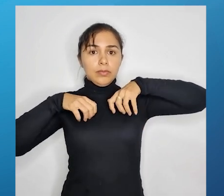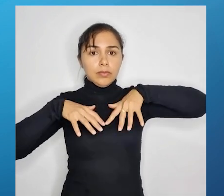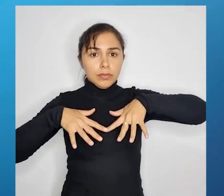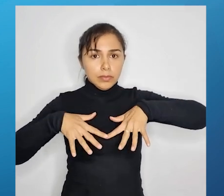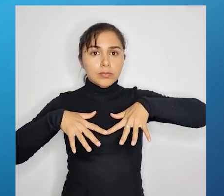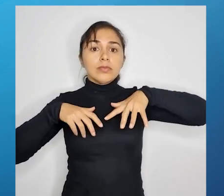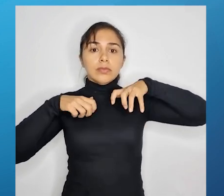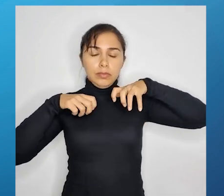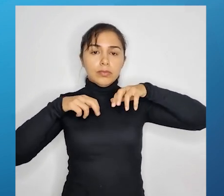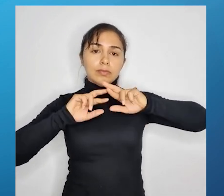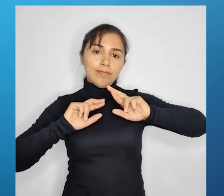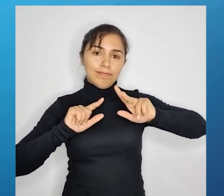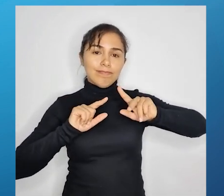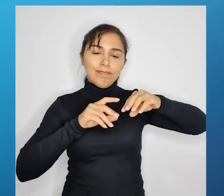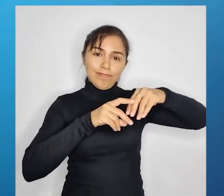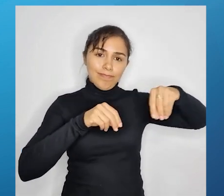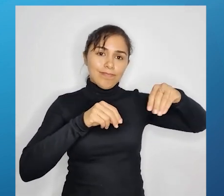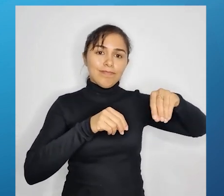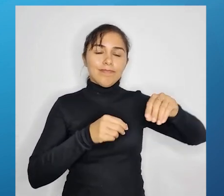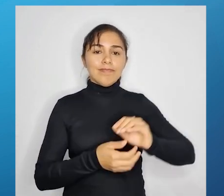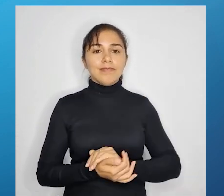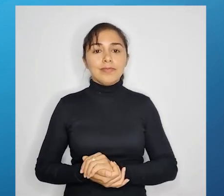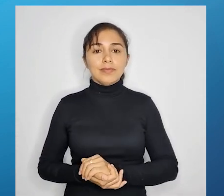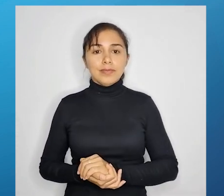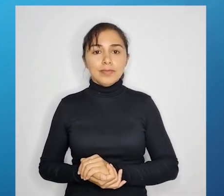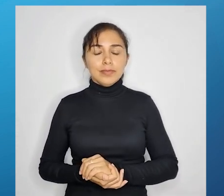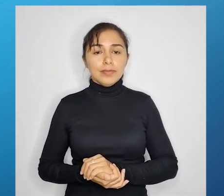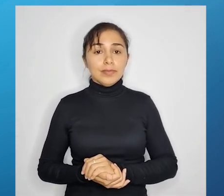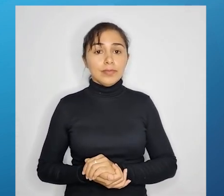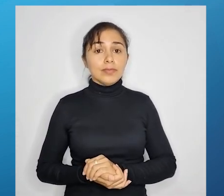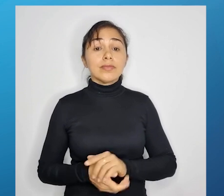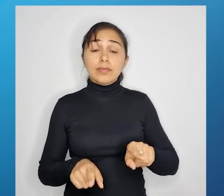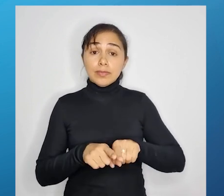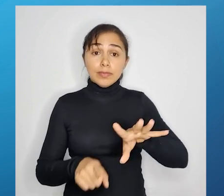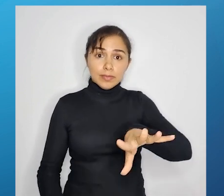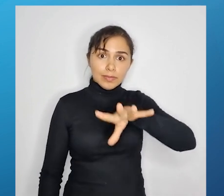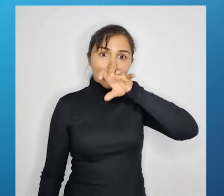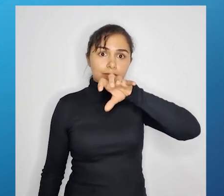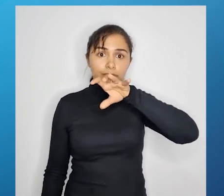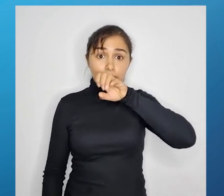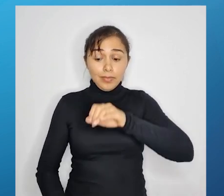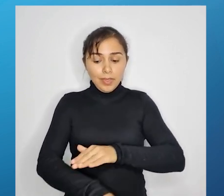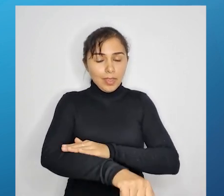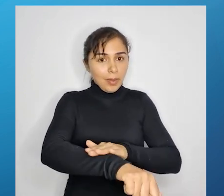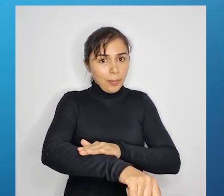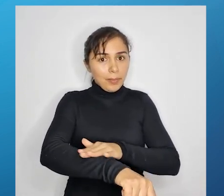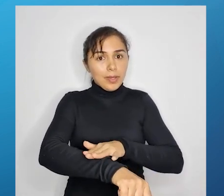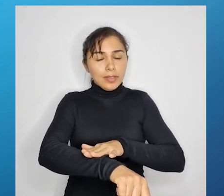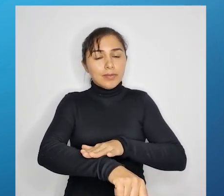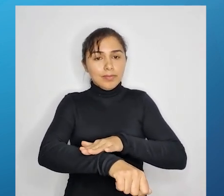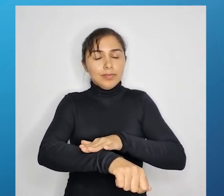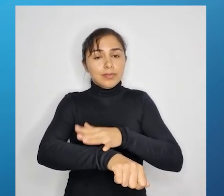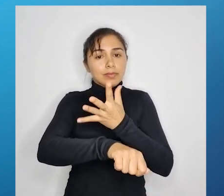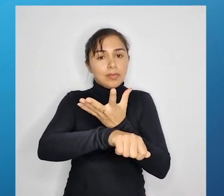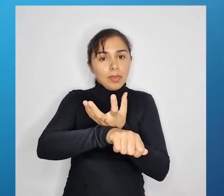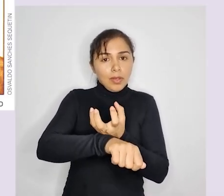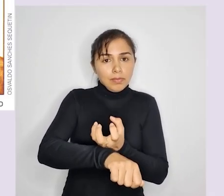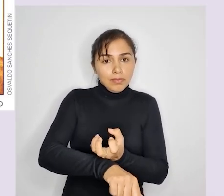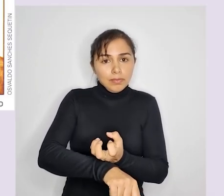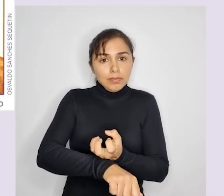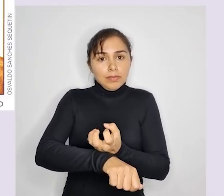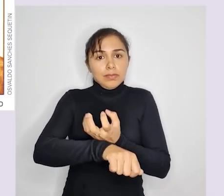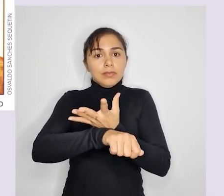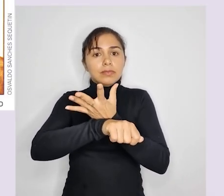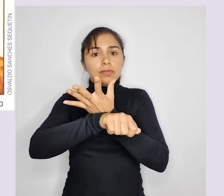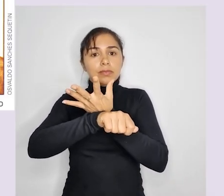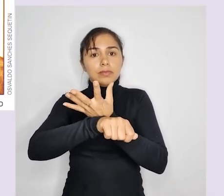ambiente terrestre, como os caracóis. E também nós temos a respiração chamada cutânea, que se dá através de troca através da pele. Quem são